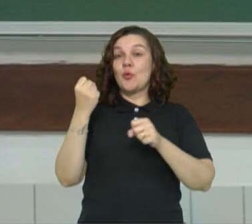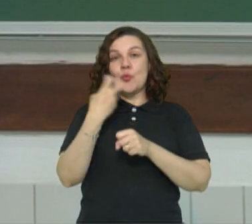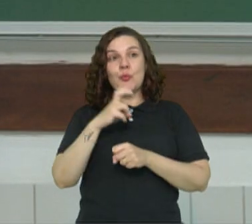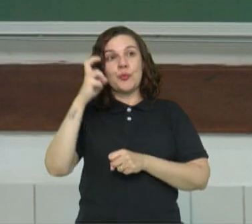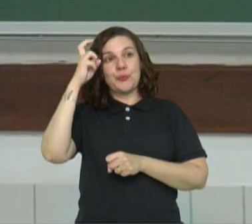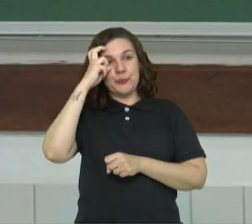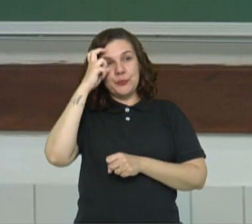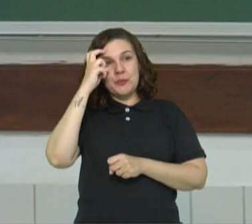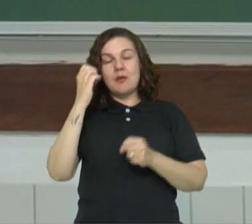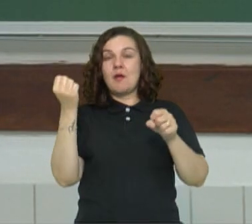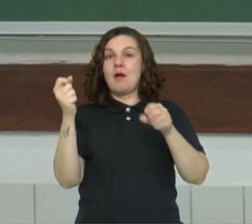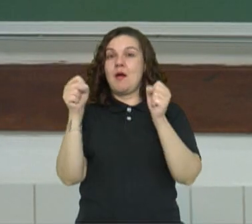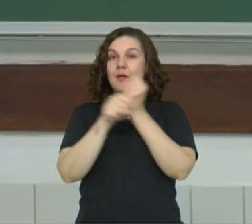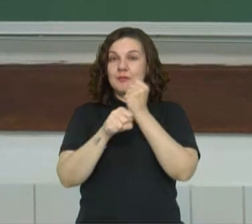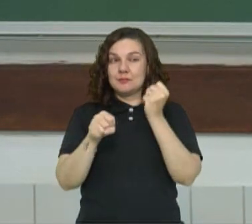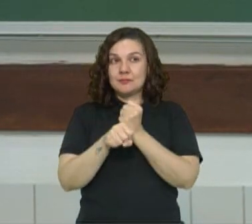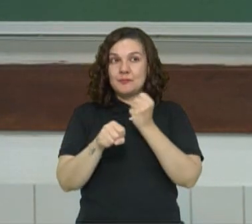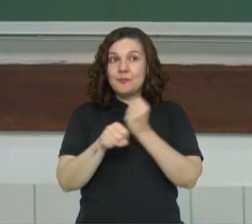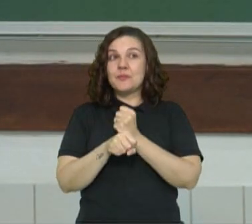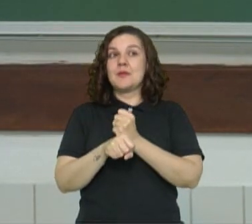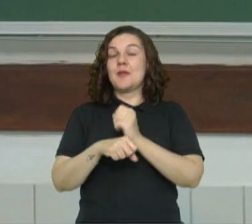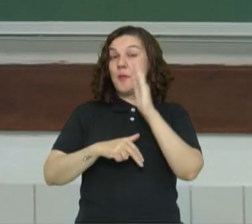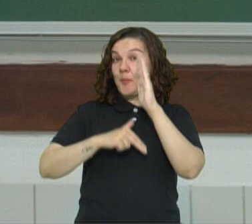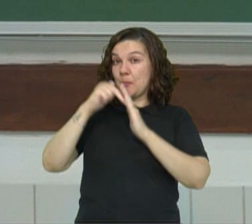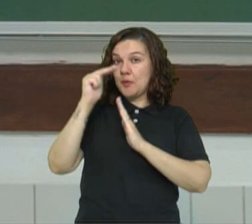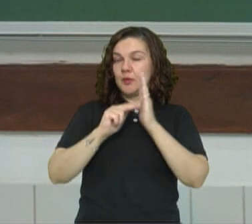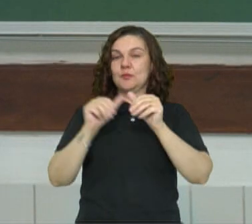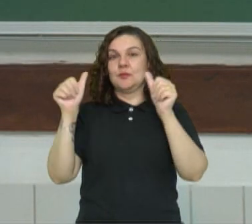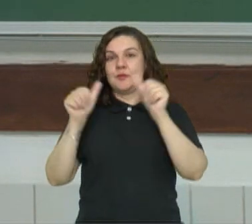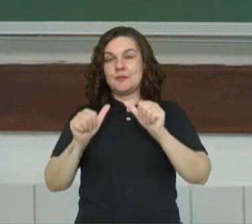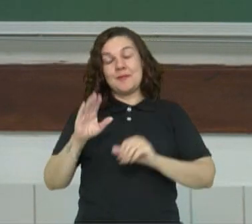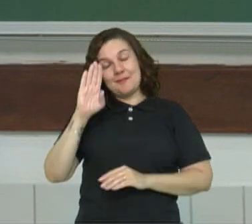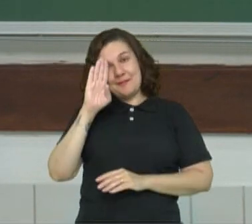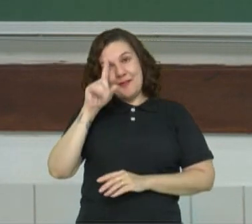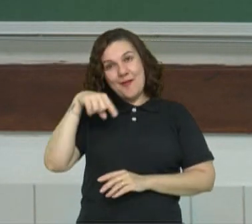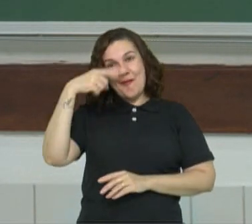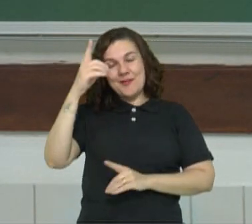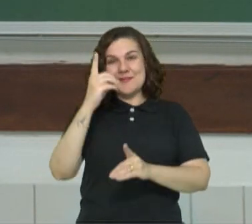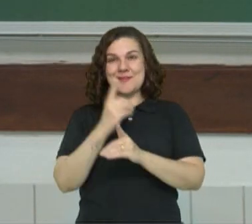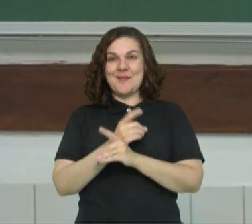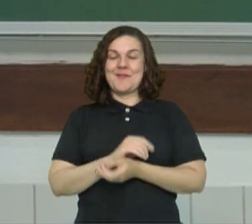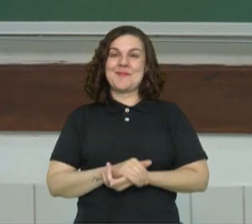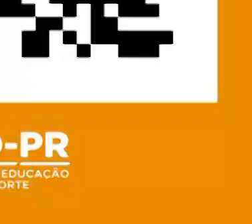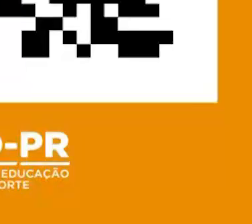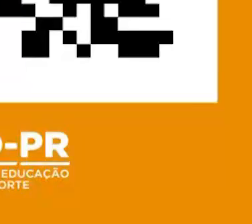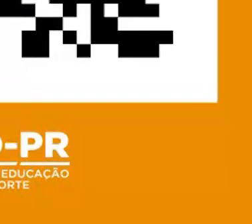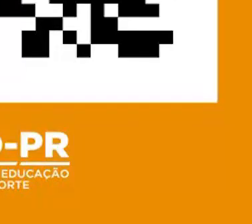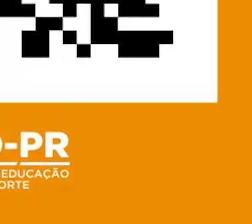Espero que vocês tenham gostado da aula e nos veremos na próxima.